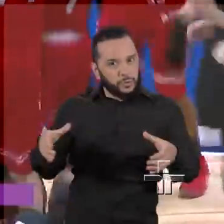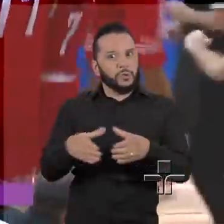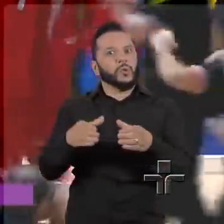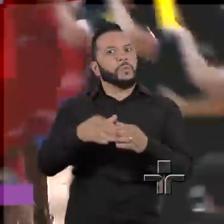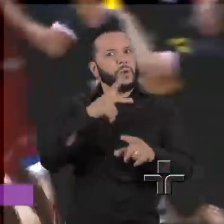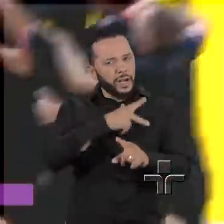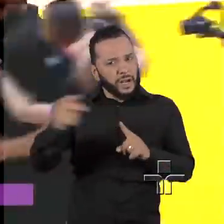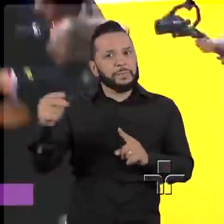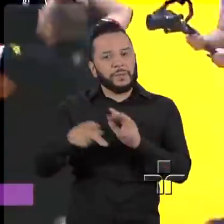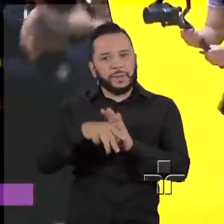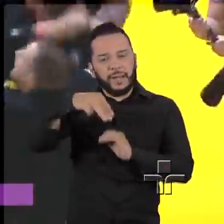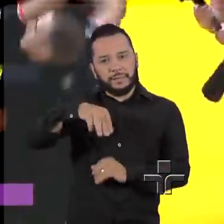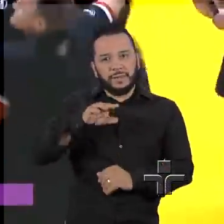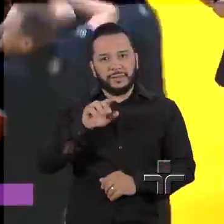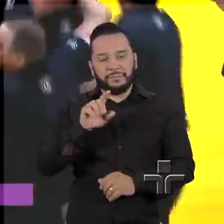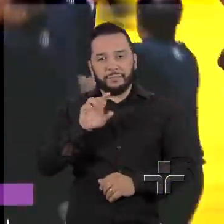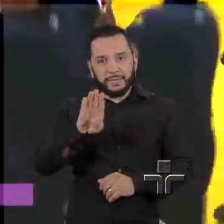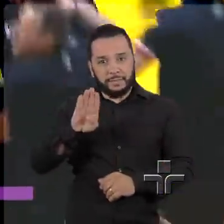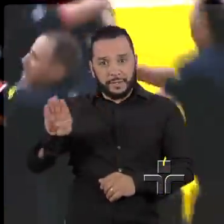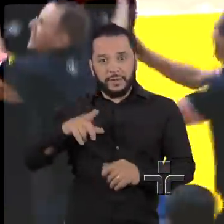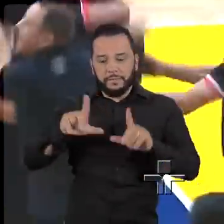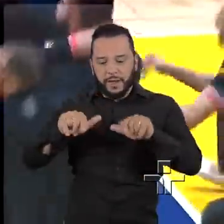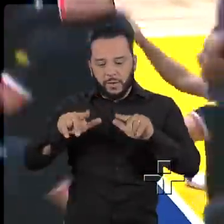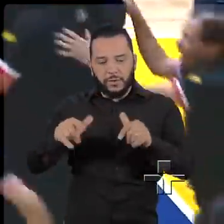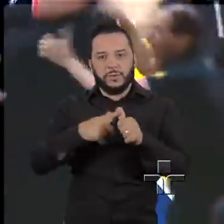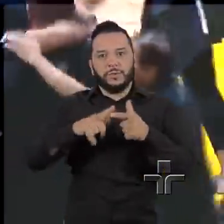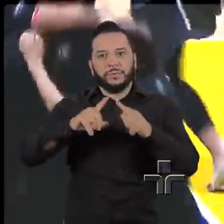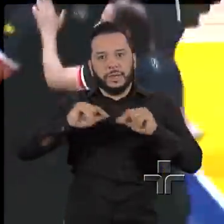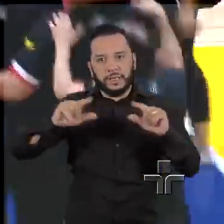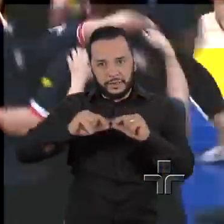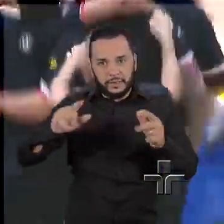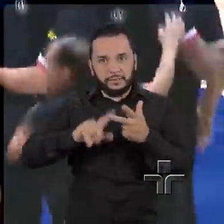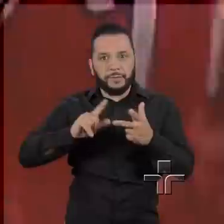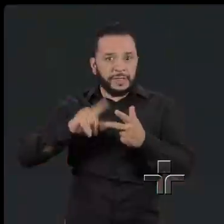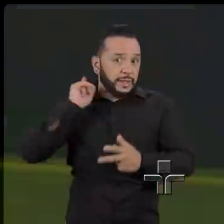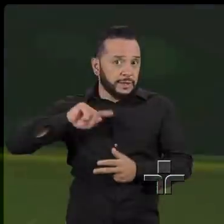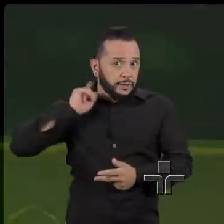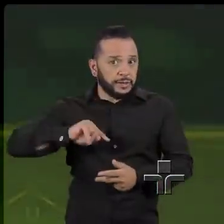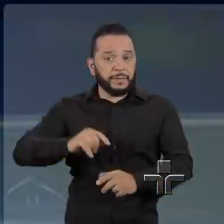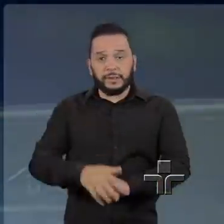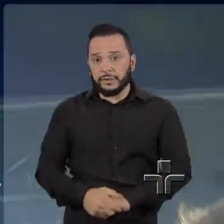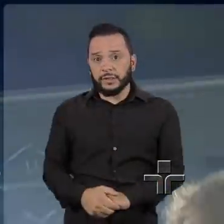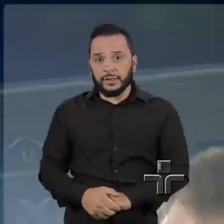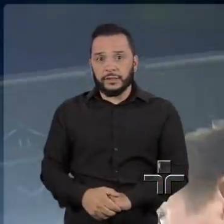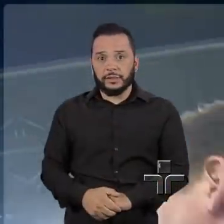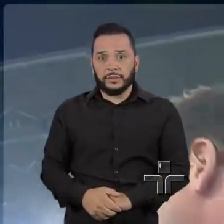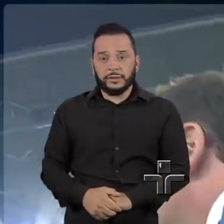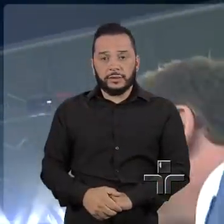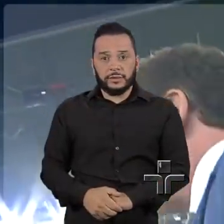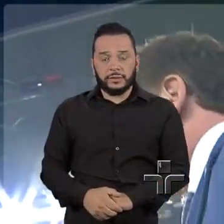de campeões do NBB, ao lado de Bauru, Brasília e Flamengo.